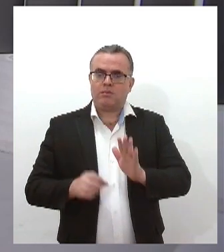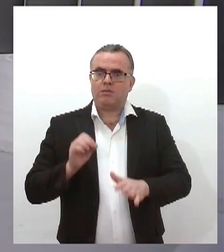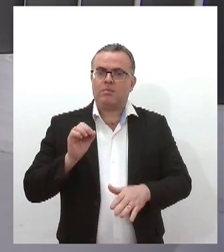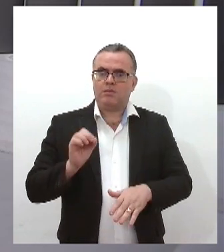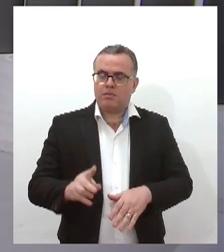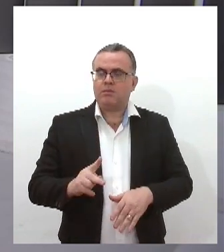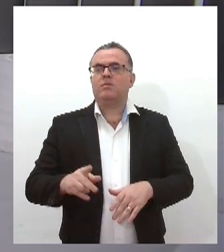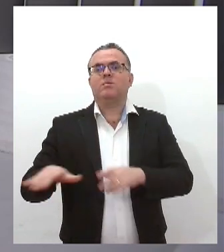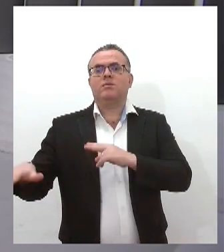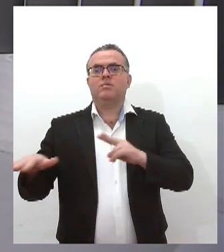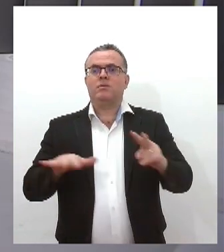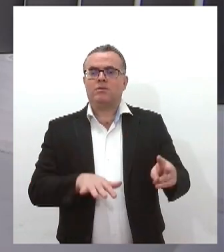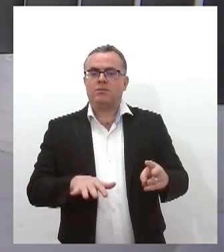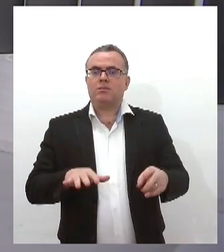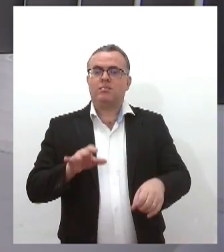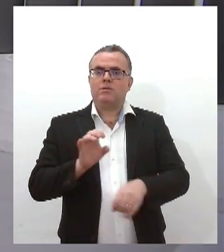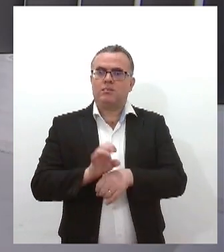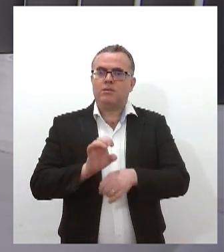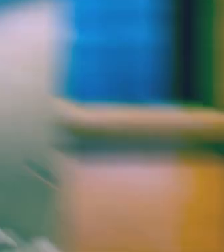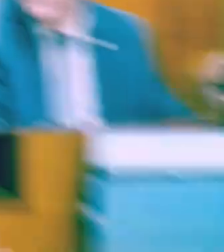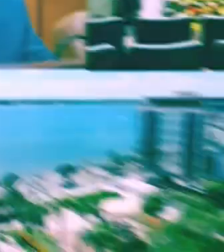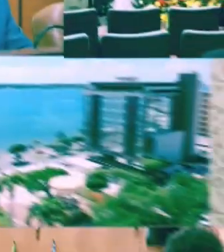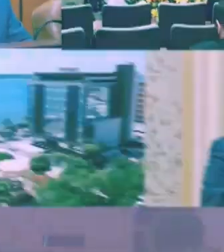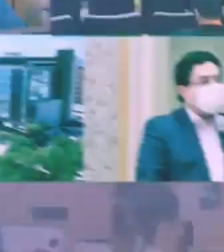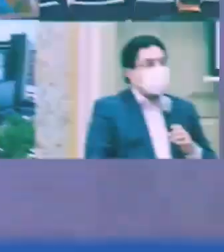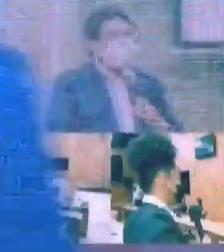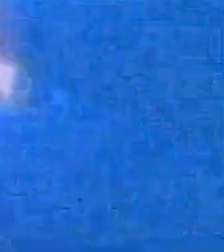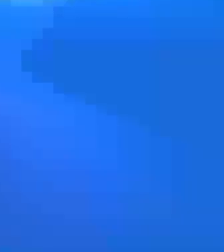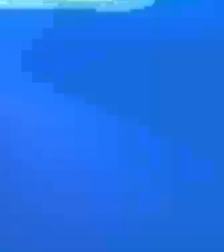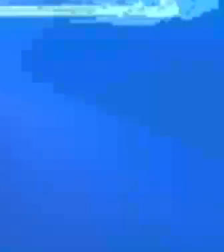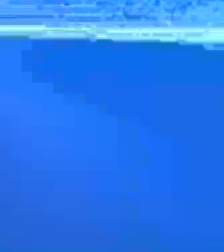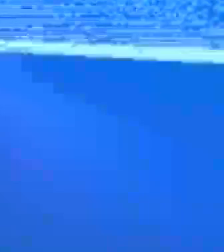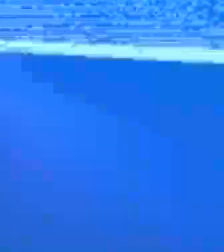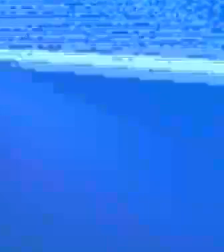dos Contadores de História. Voltamos já.